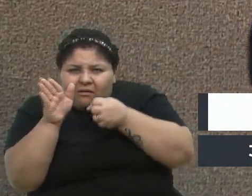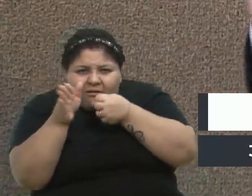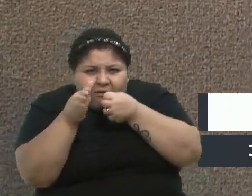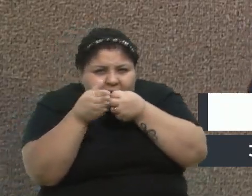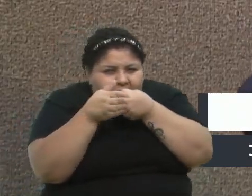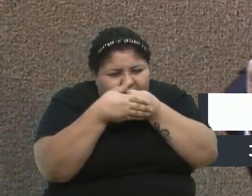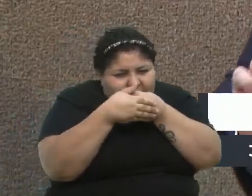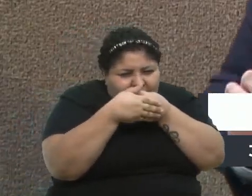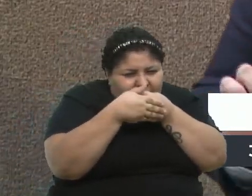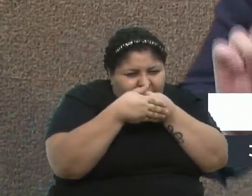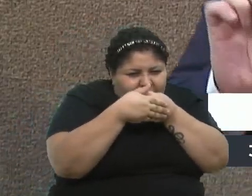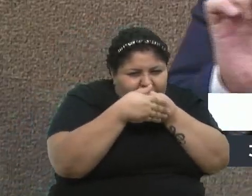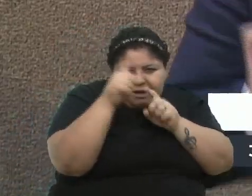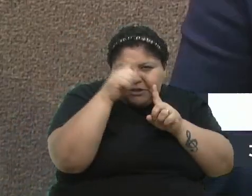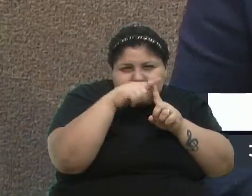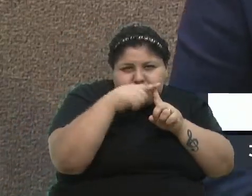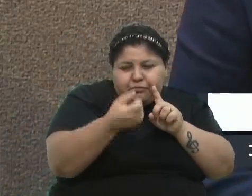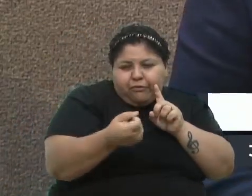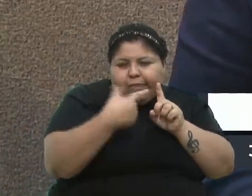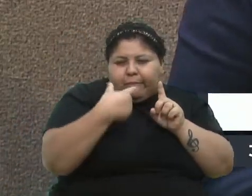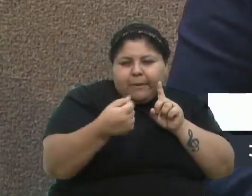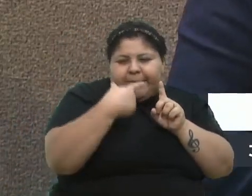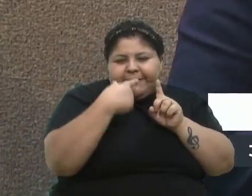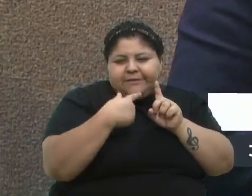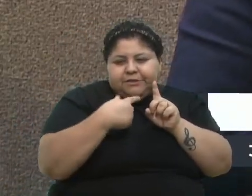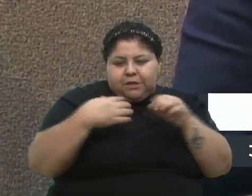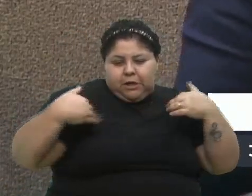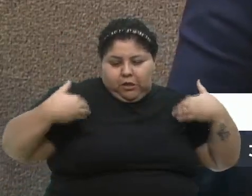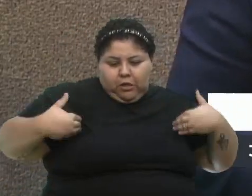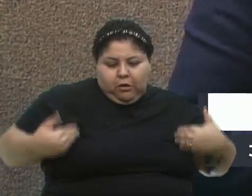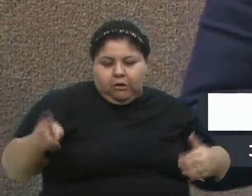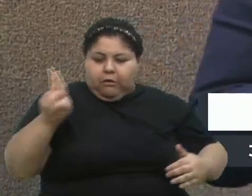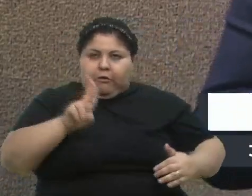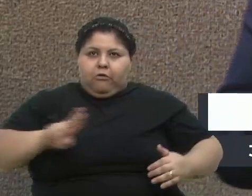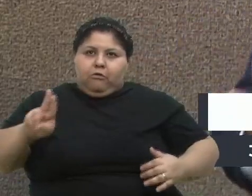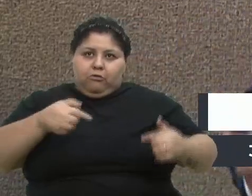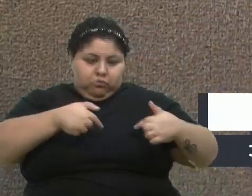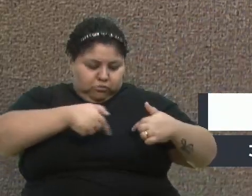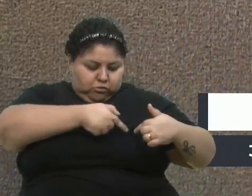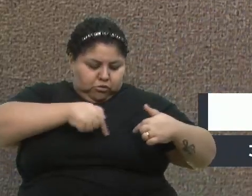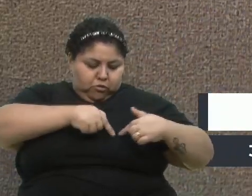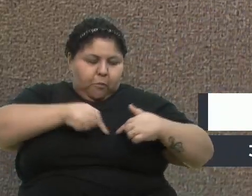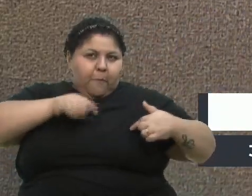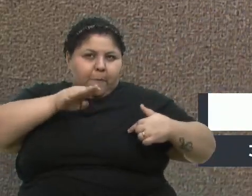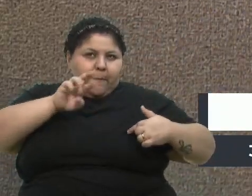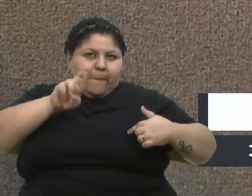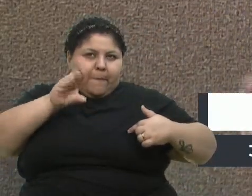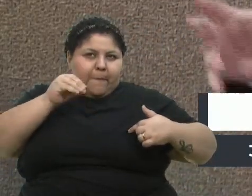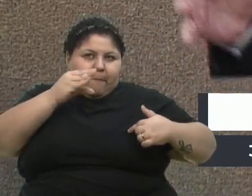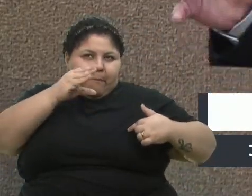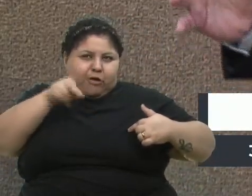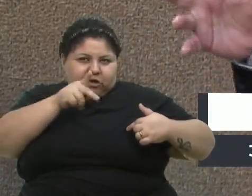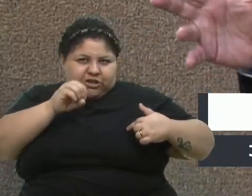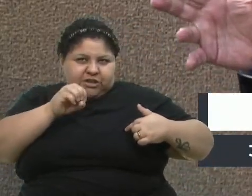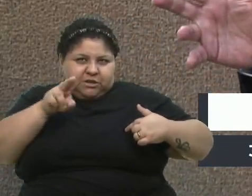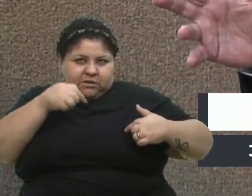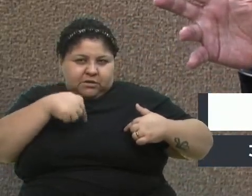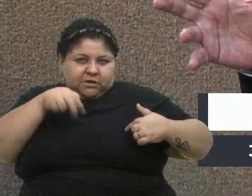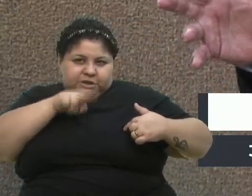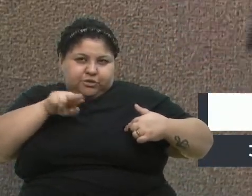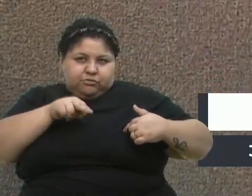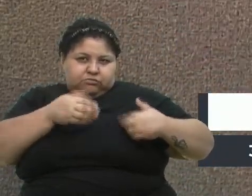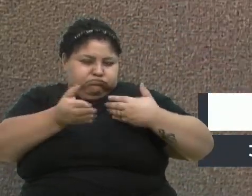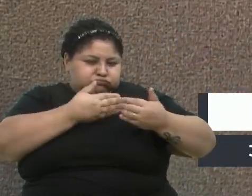numa piadinha, numa roupa que a gente usa, num broche que a gente coloca no casaco, enfim, em muitas